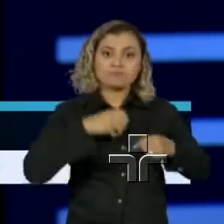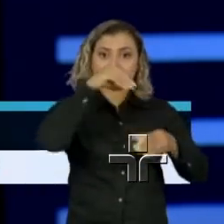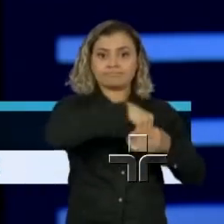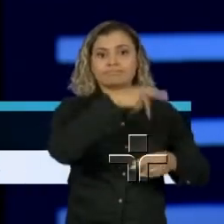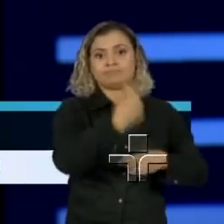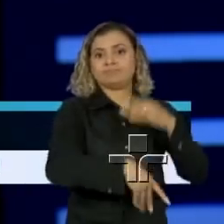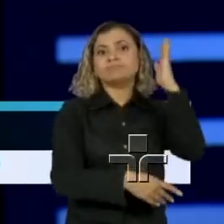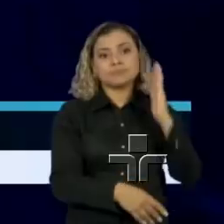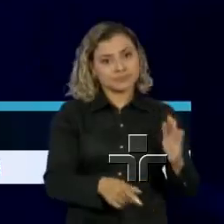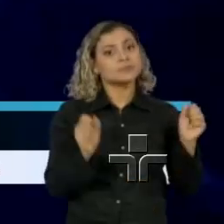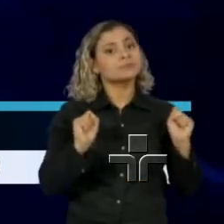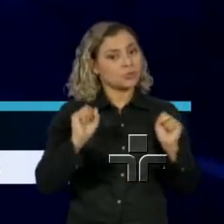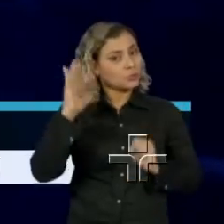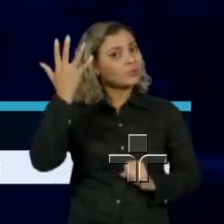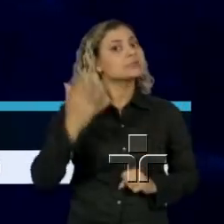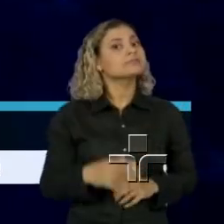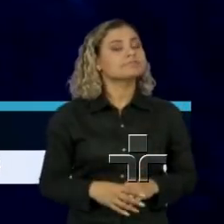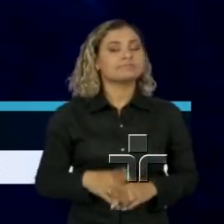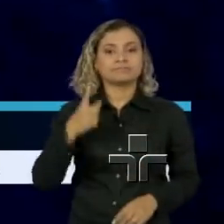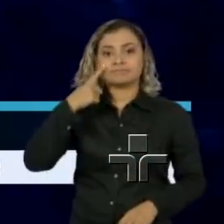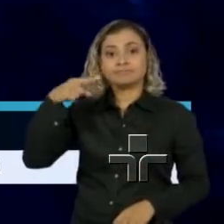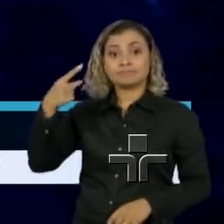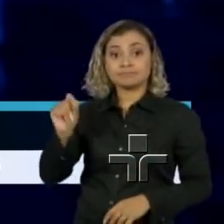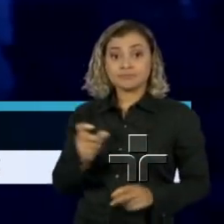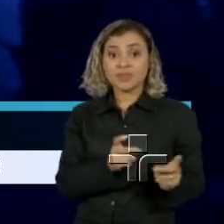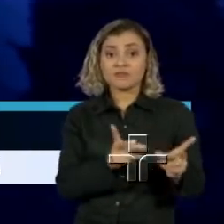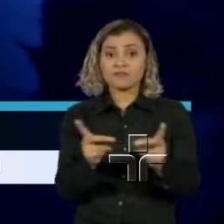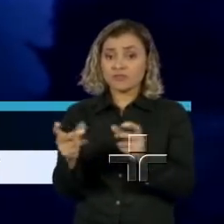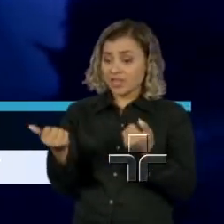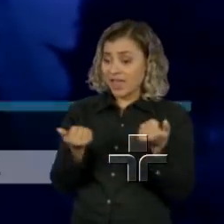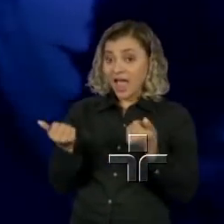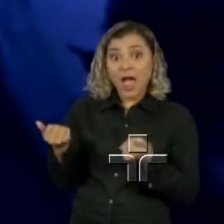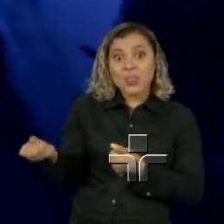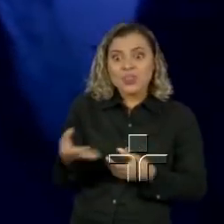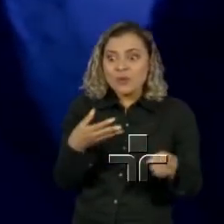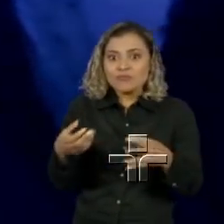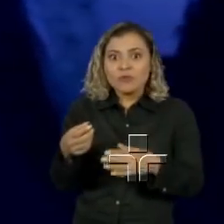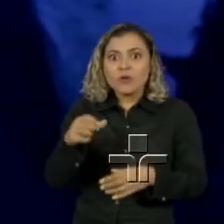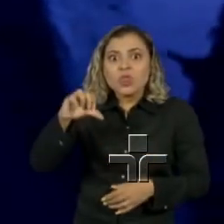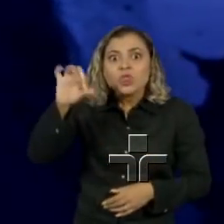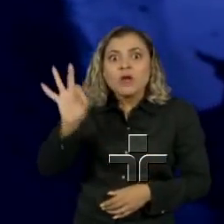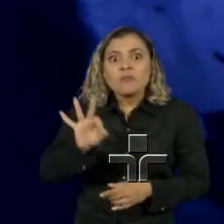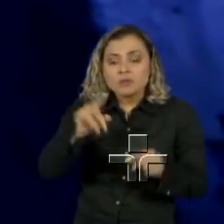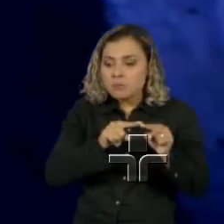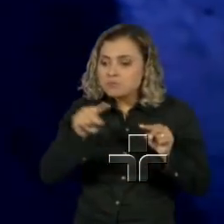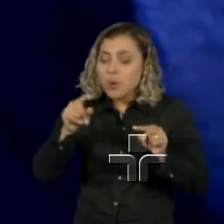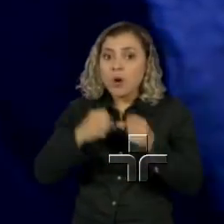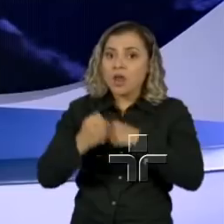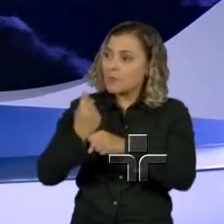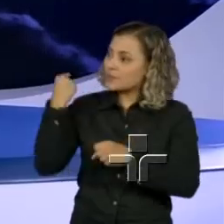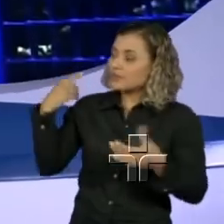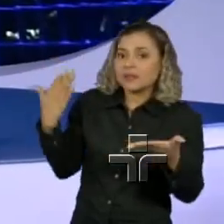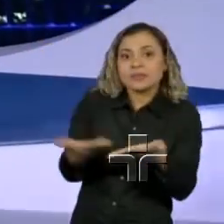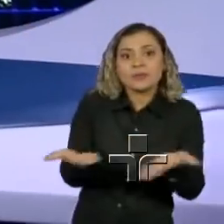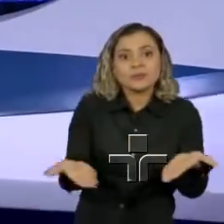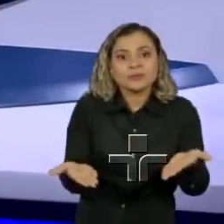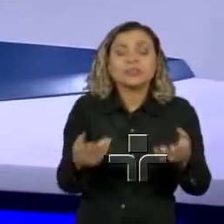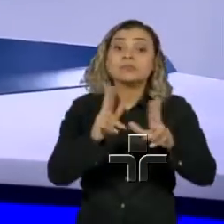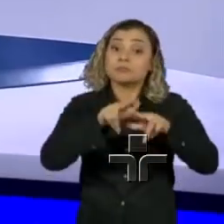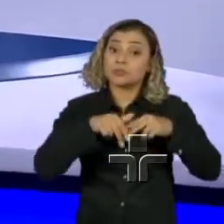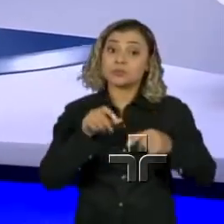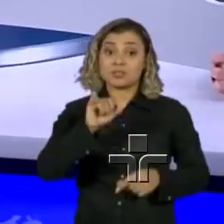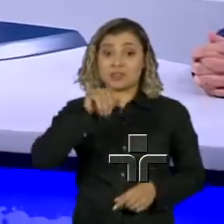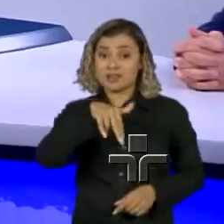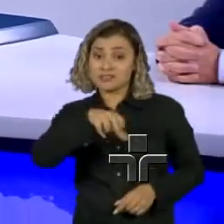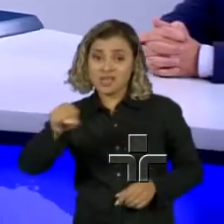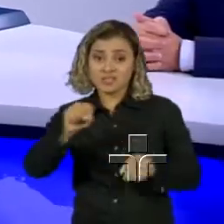do Brasil. Veja a seguir, venda de carros novos sobe quase 9% no ano passado. O sistema do INSS não